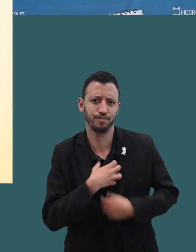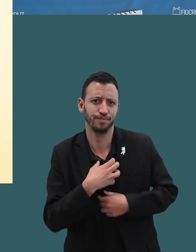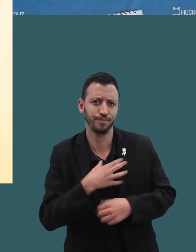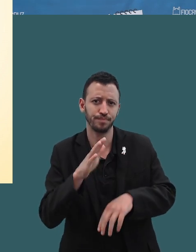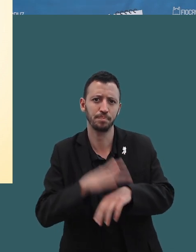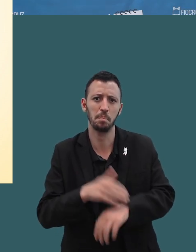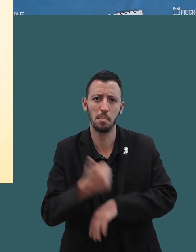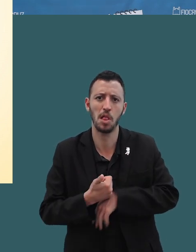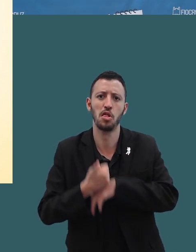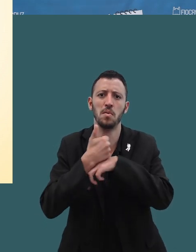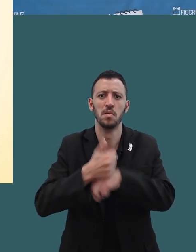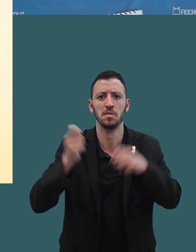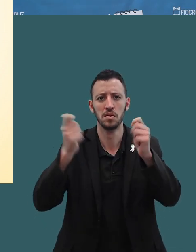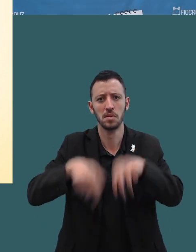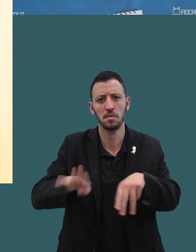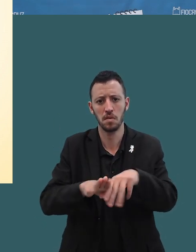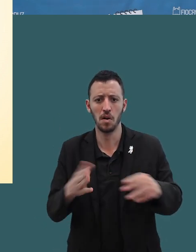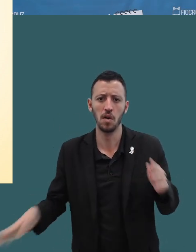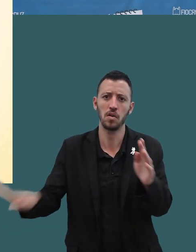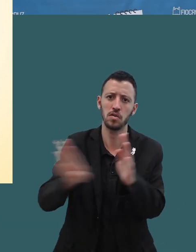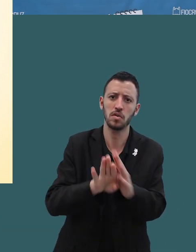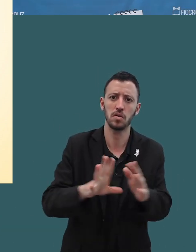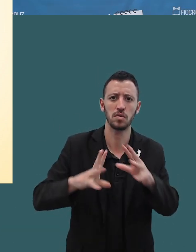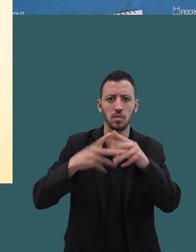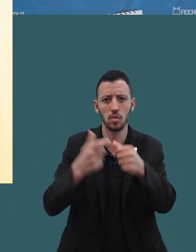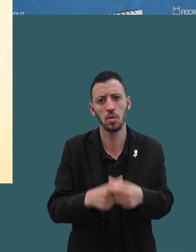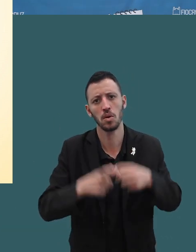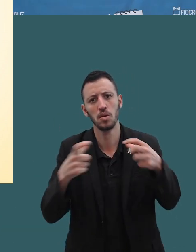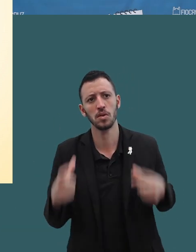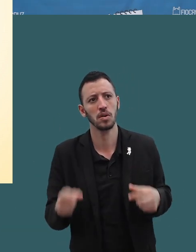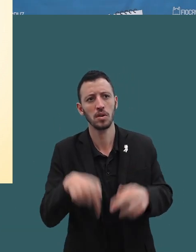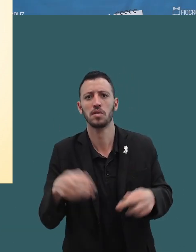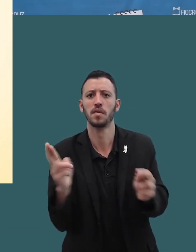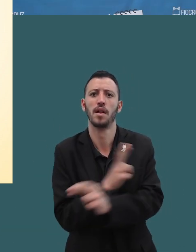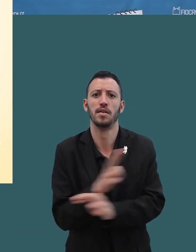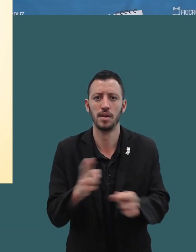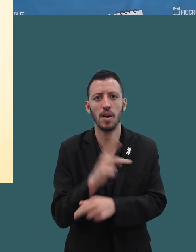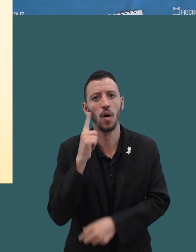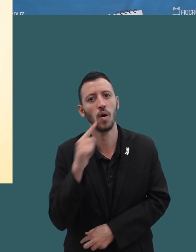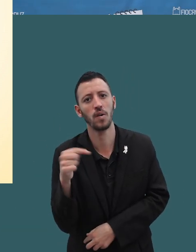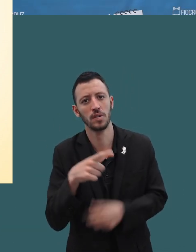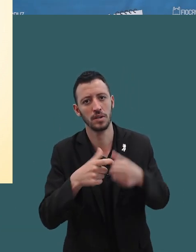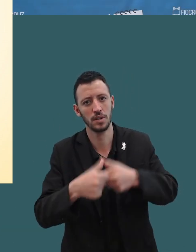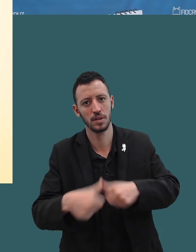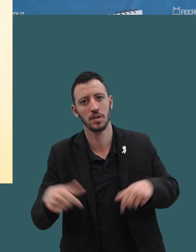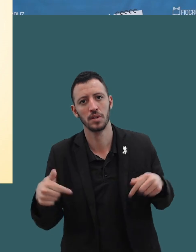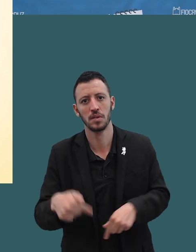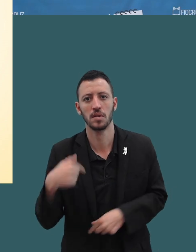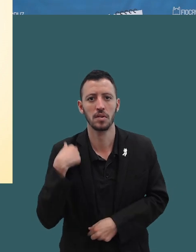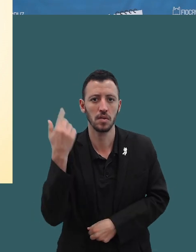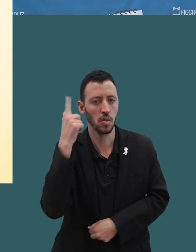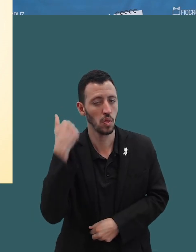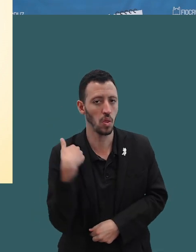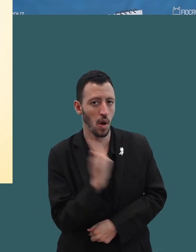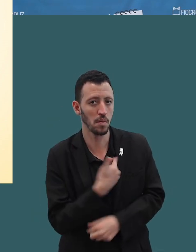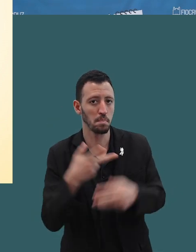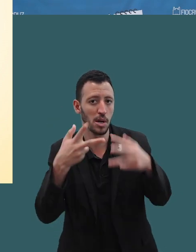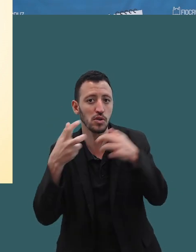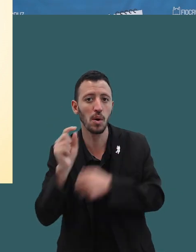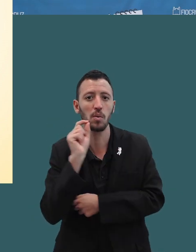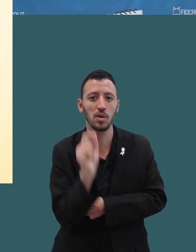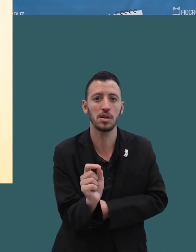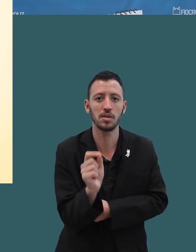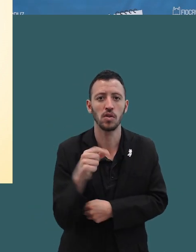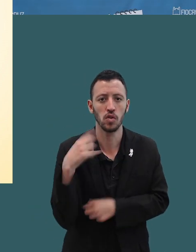mais abrangente e que ela pudesse alcançar o tamanho dessa rede aqui. Porque a gente percebe o seguinte: se